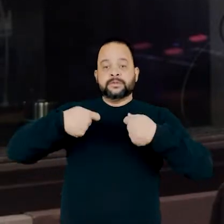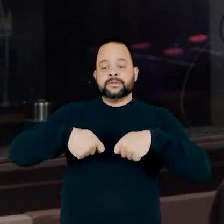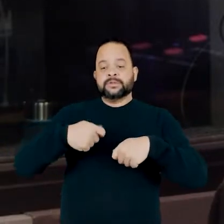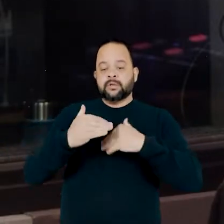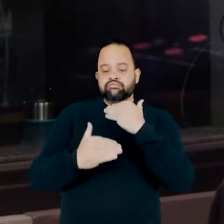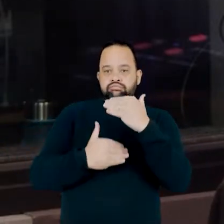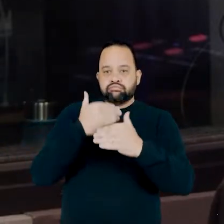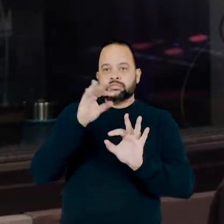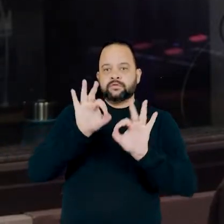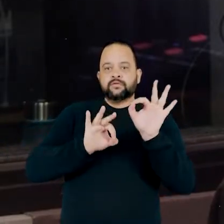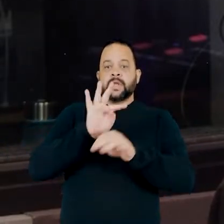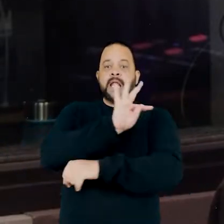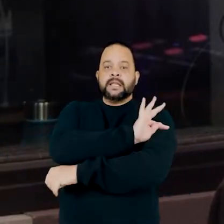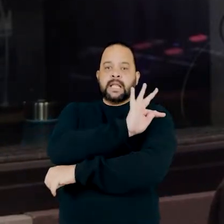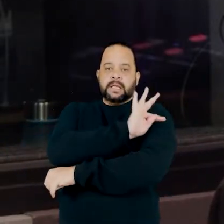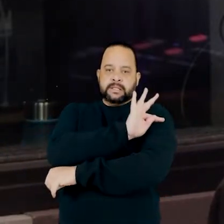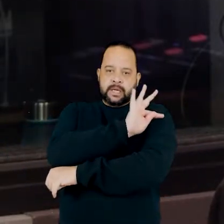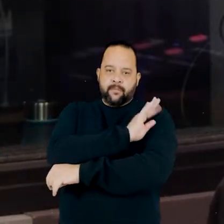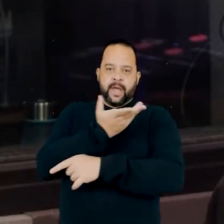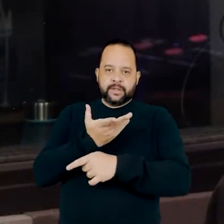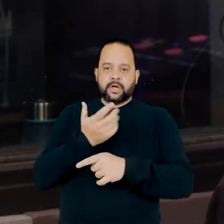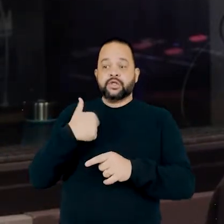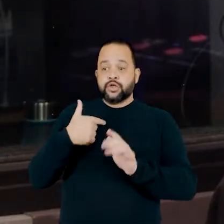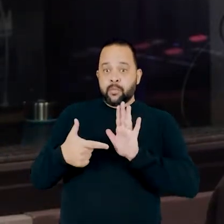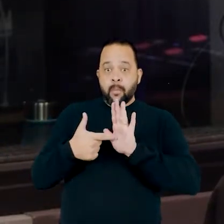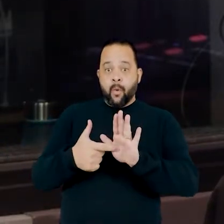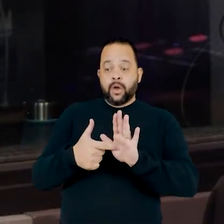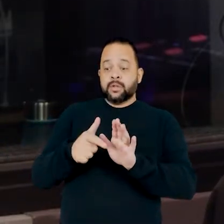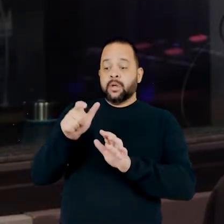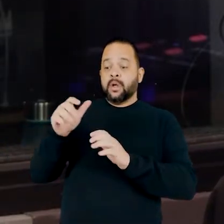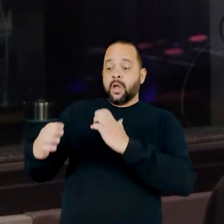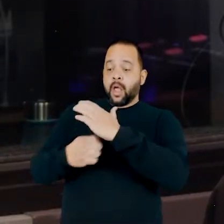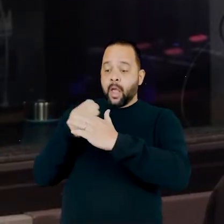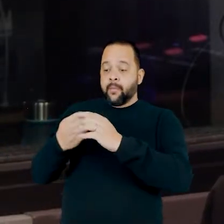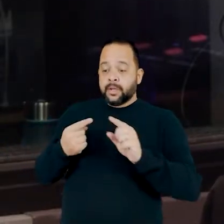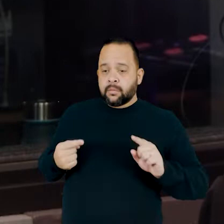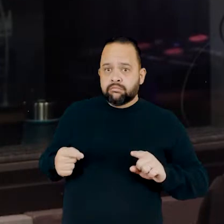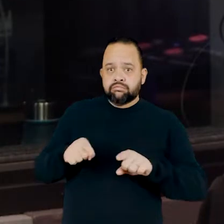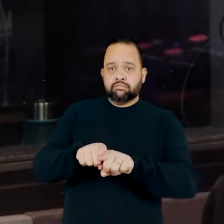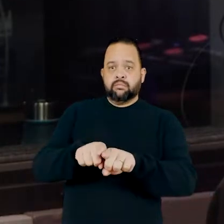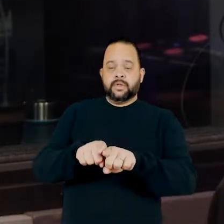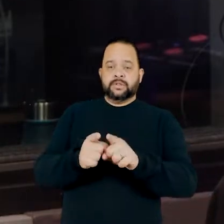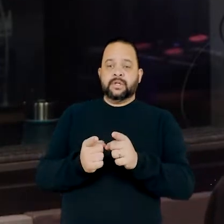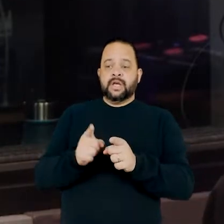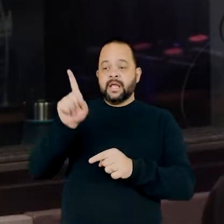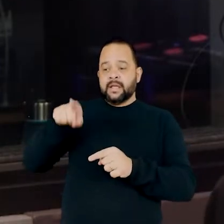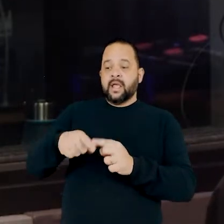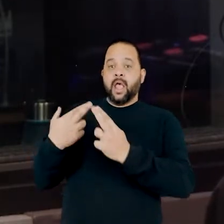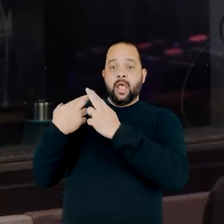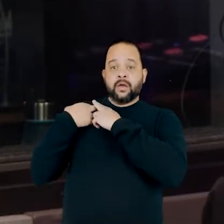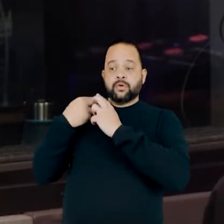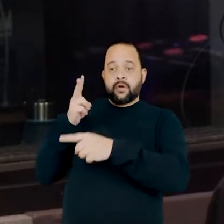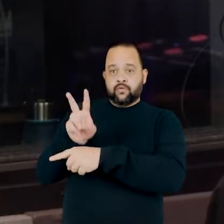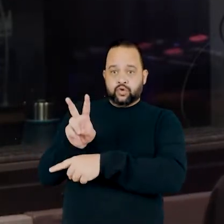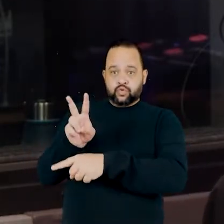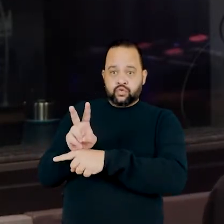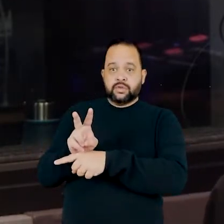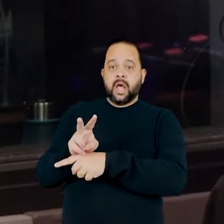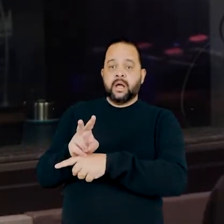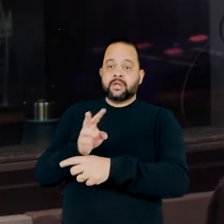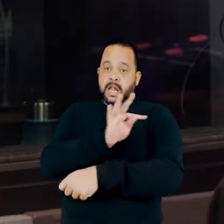Precisa desenvolver tecnicamente aquele projeto. A gente apresenta o parceiro. O parceiro, ele é sempre o responsável técnico.